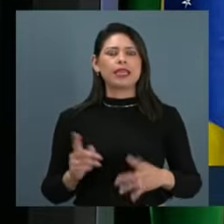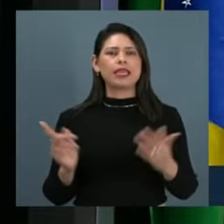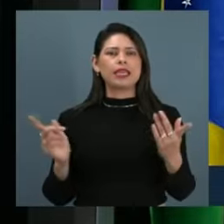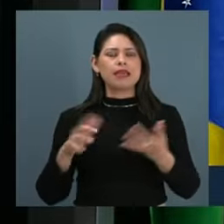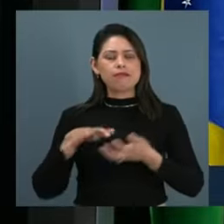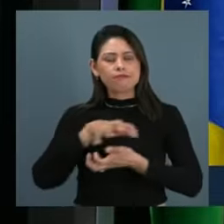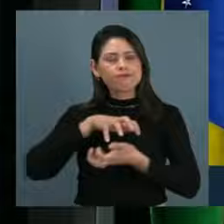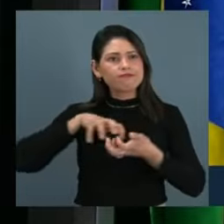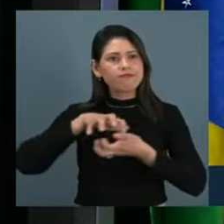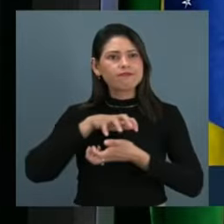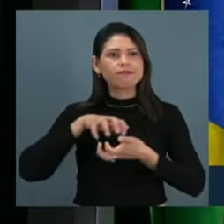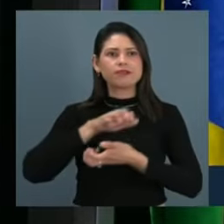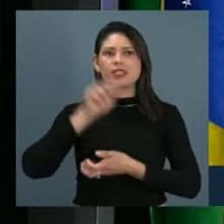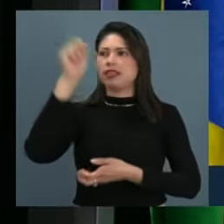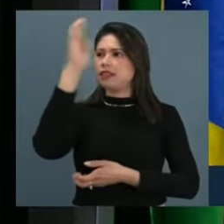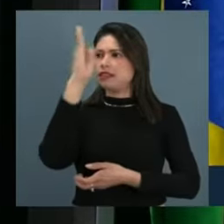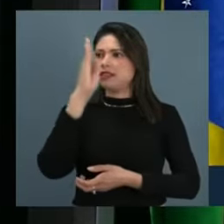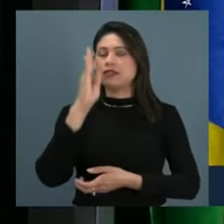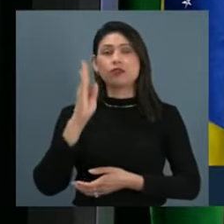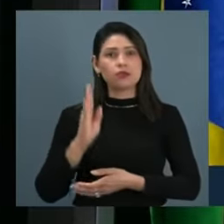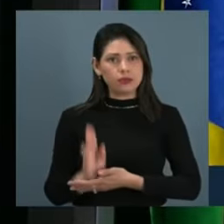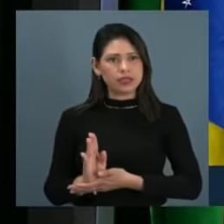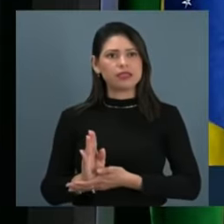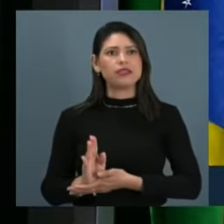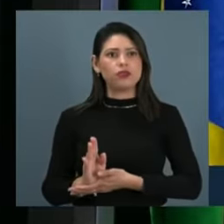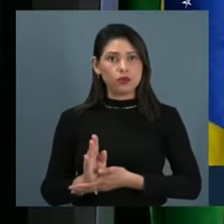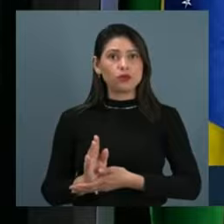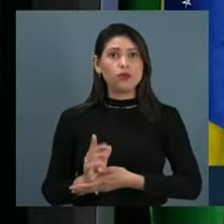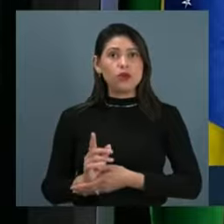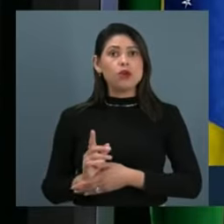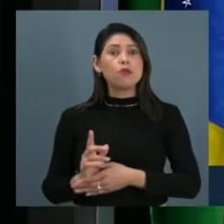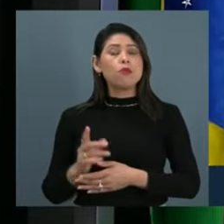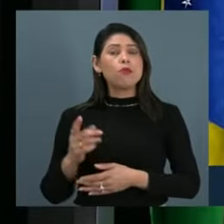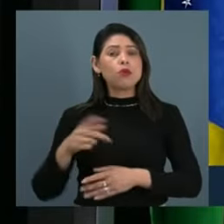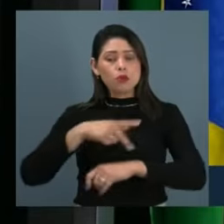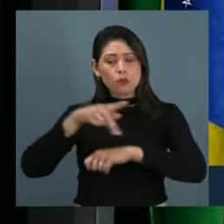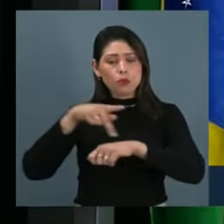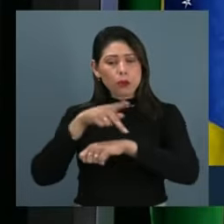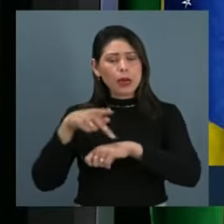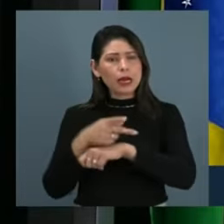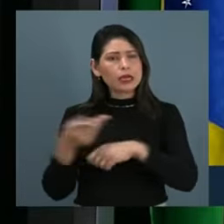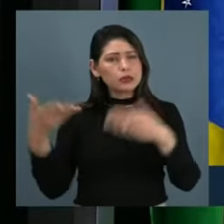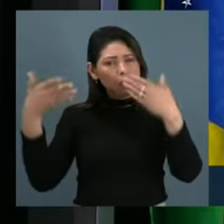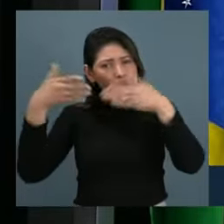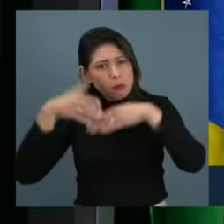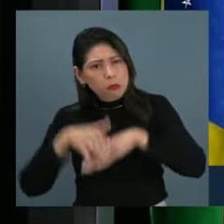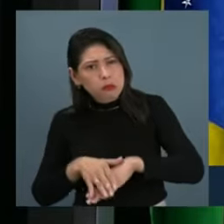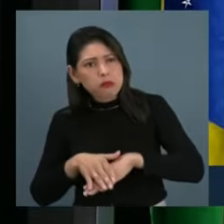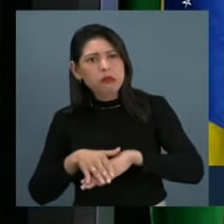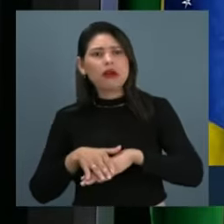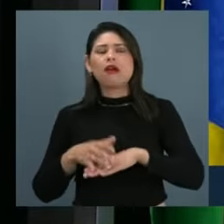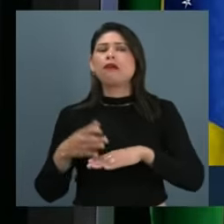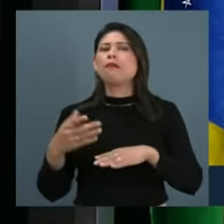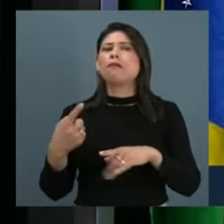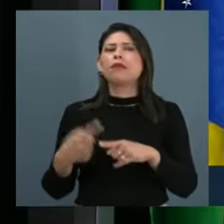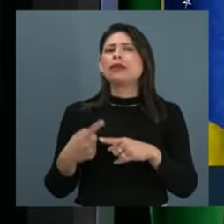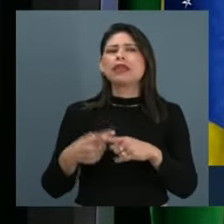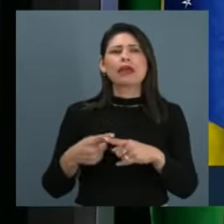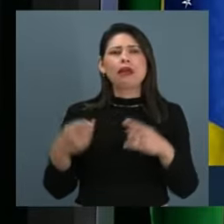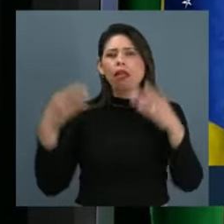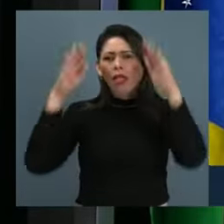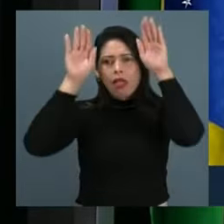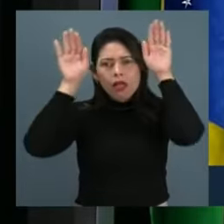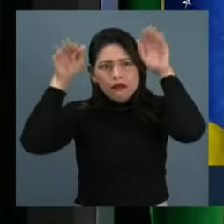Brasil, que está colocando o nosso país de joelhos, o cidadão de bem de joelhos, não é uma